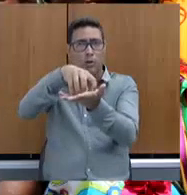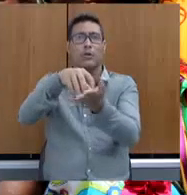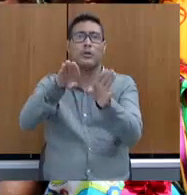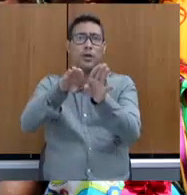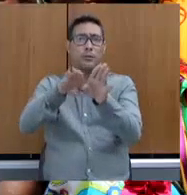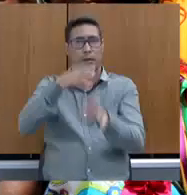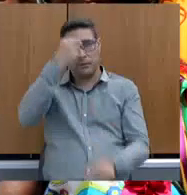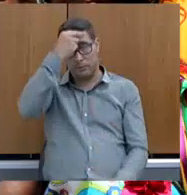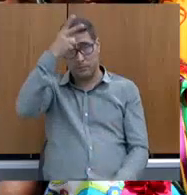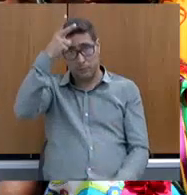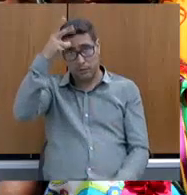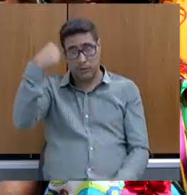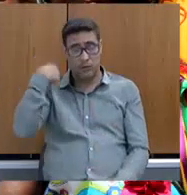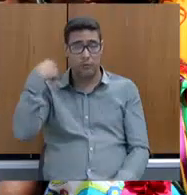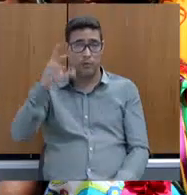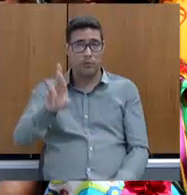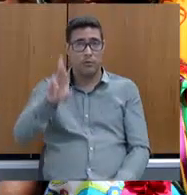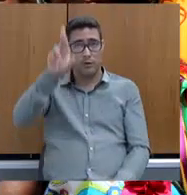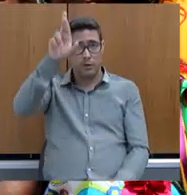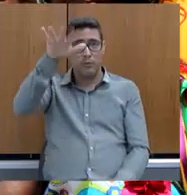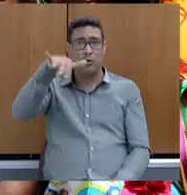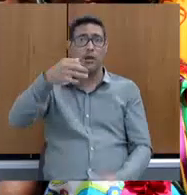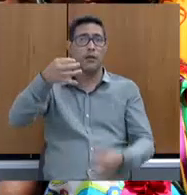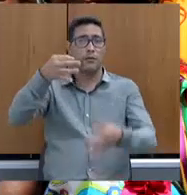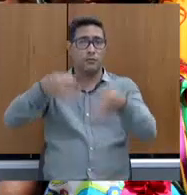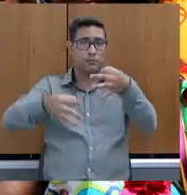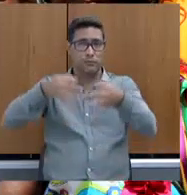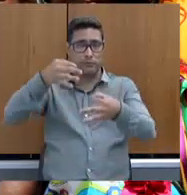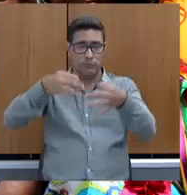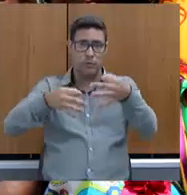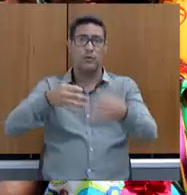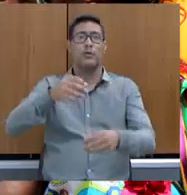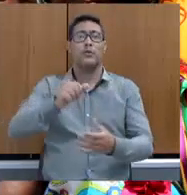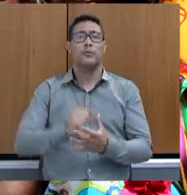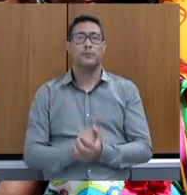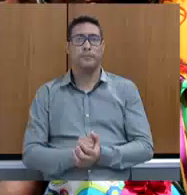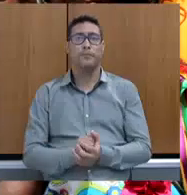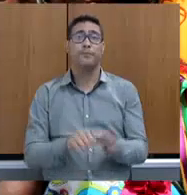é envolvidas lá no Tribunal de Justiça